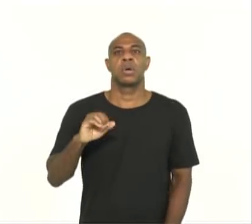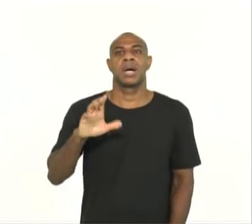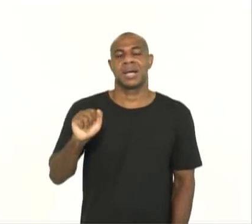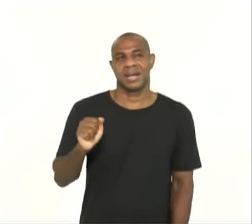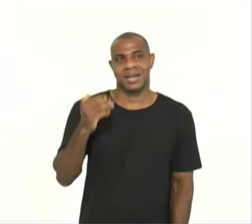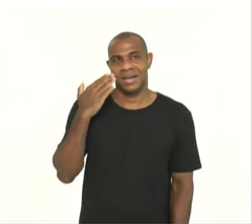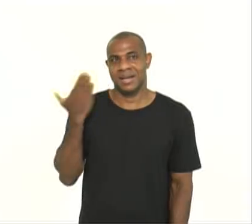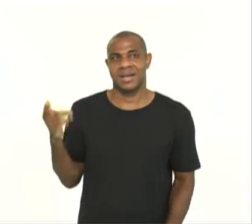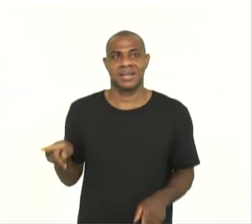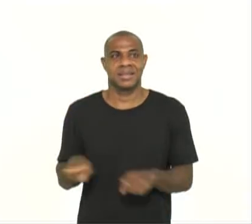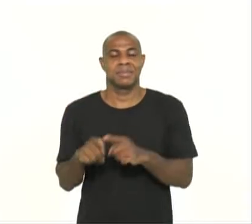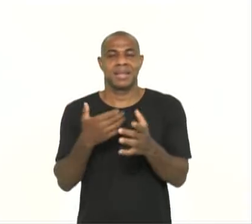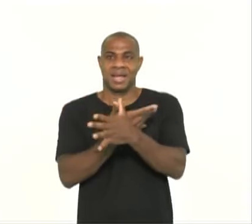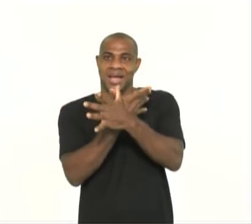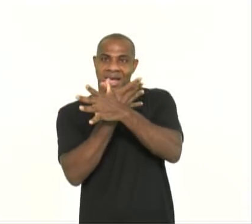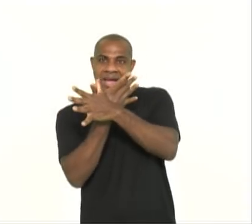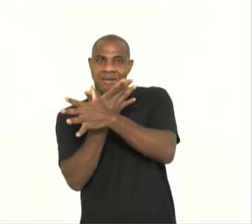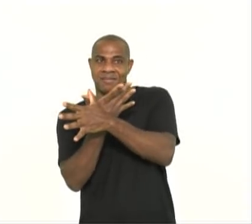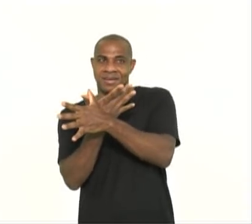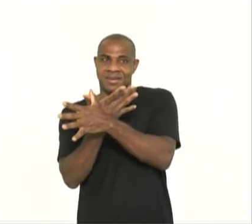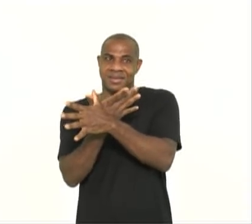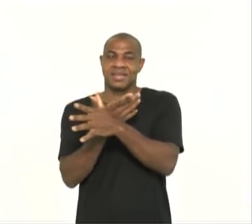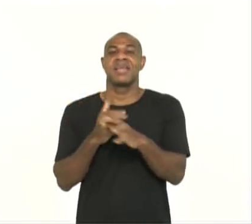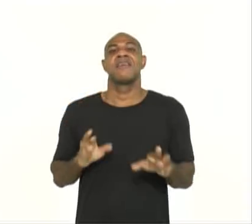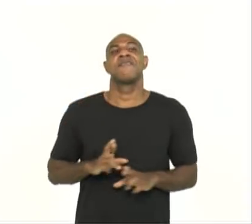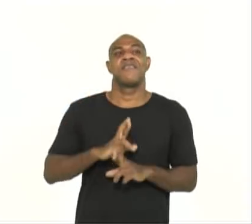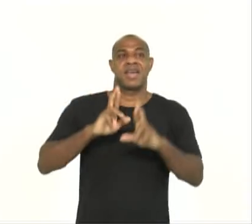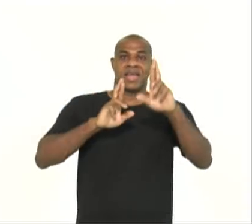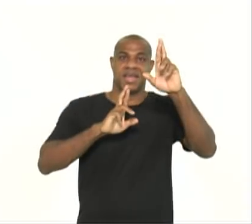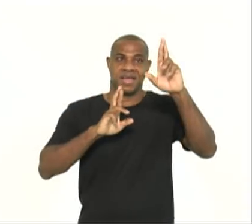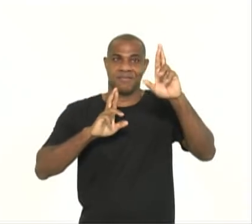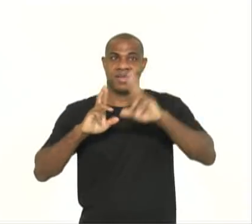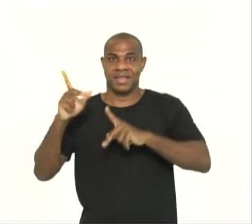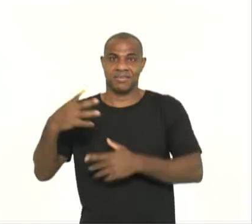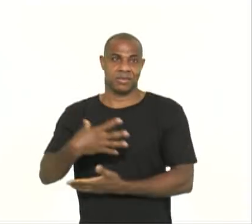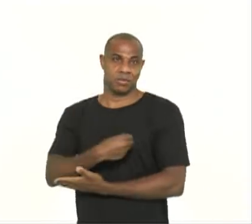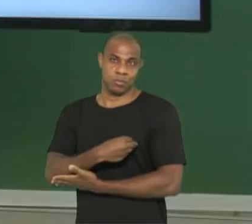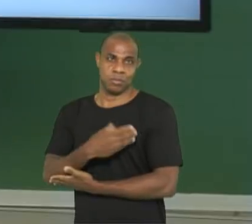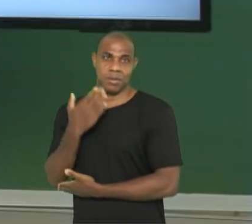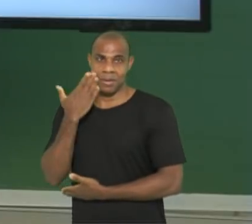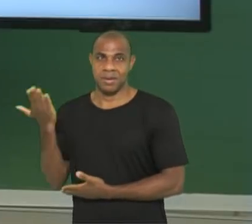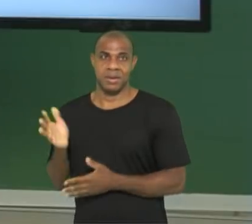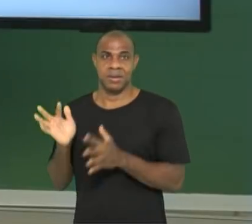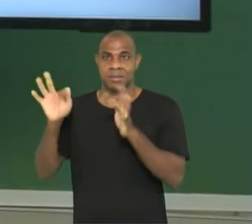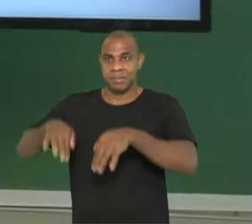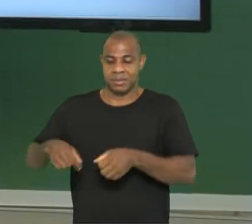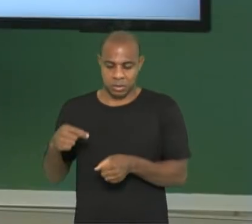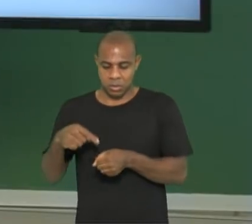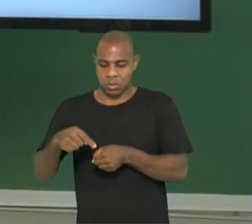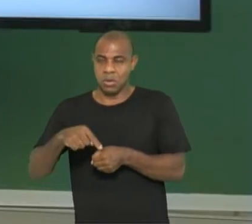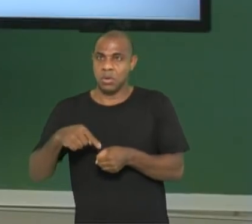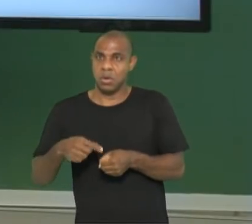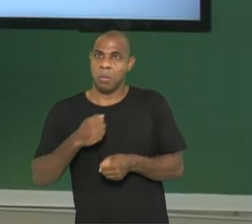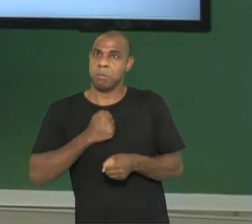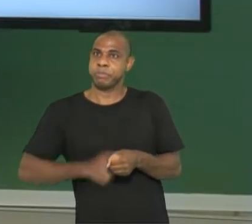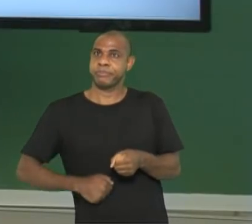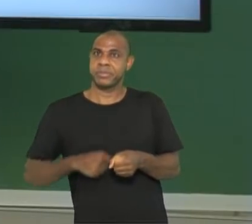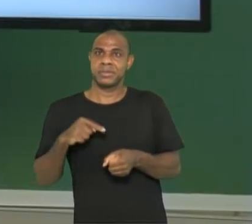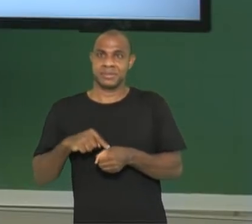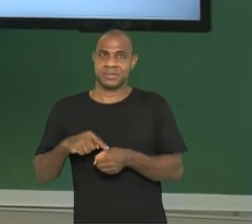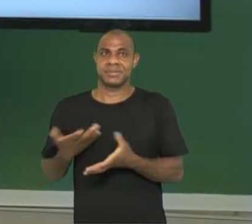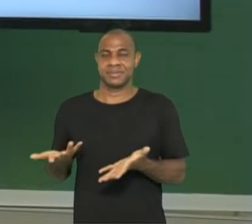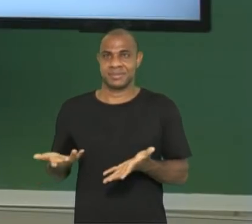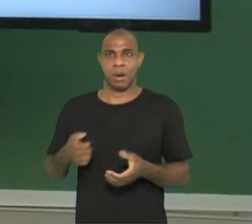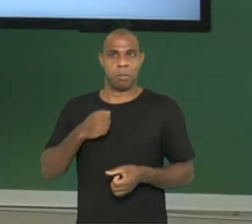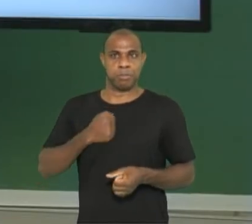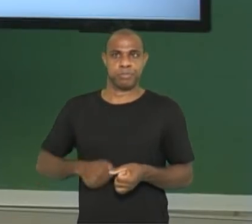assim como o das aves, que é diferente dos mamíferos, que termina no ânus. É a principal diferença, não